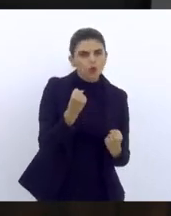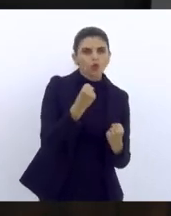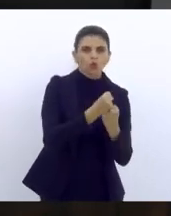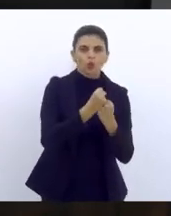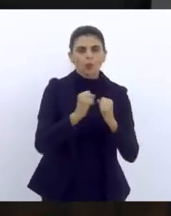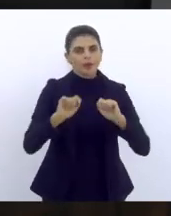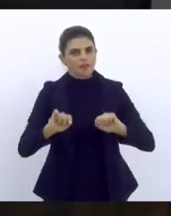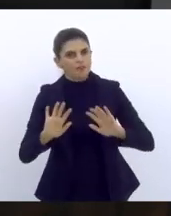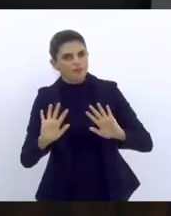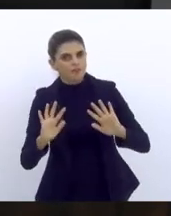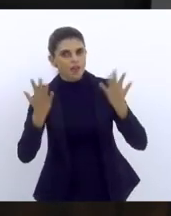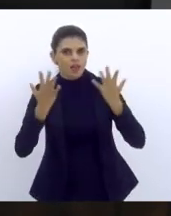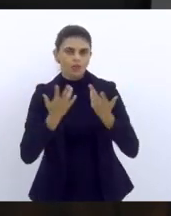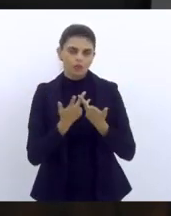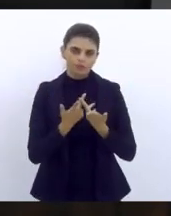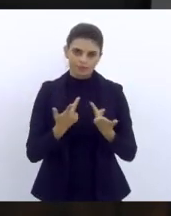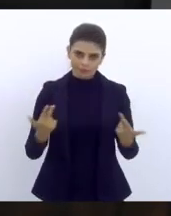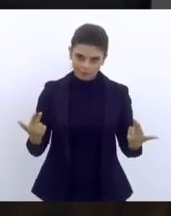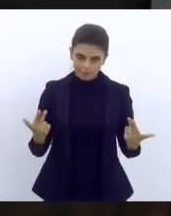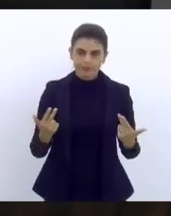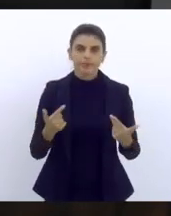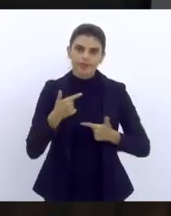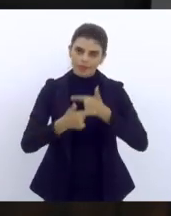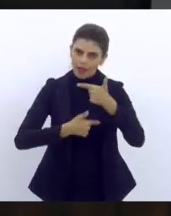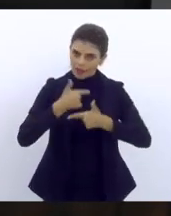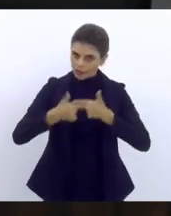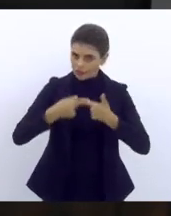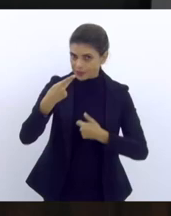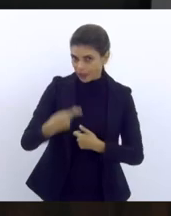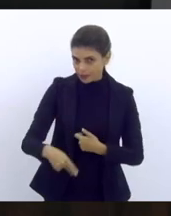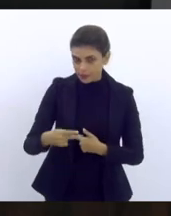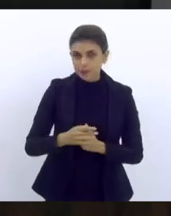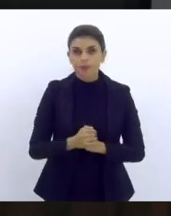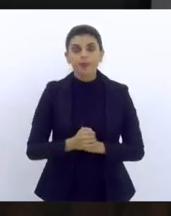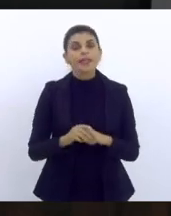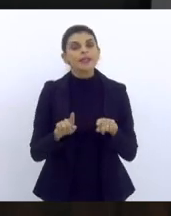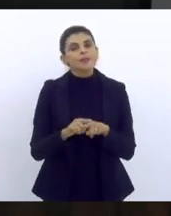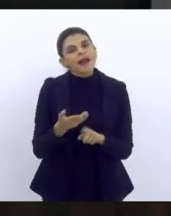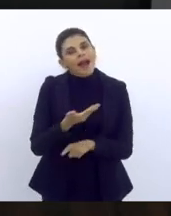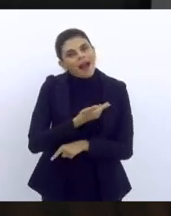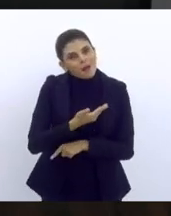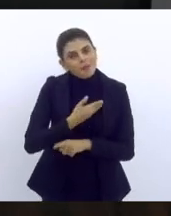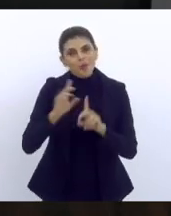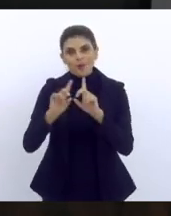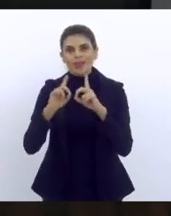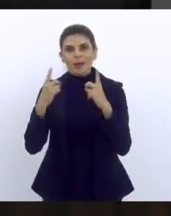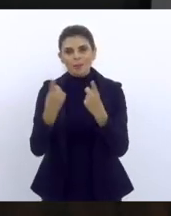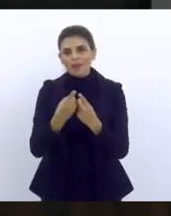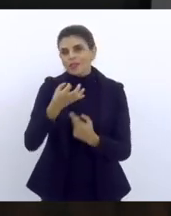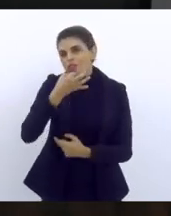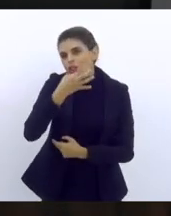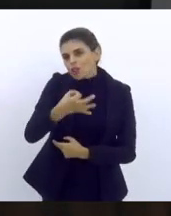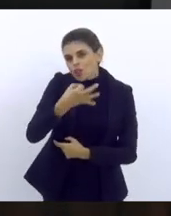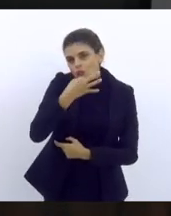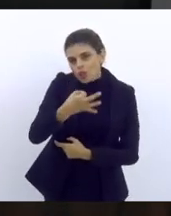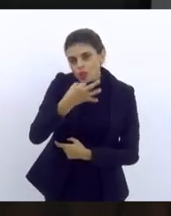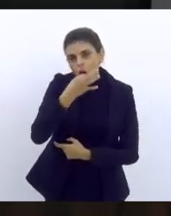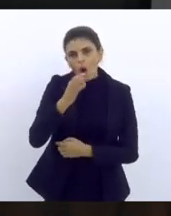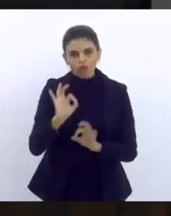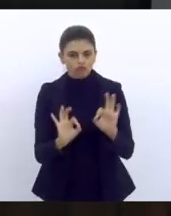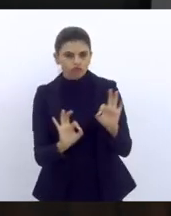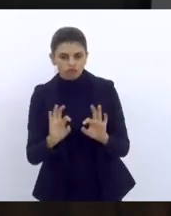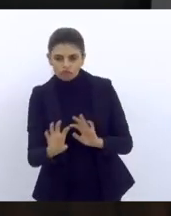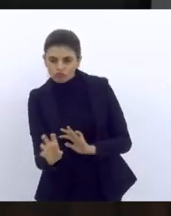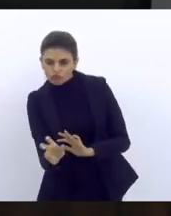eventos e as atividades desta casa. Aos nossos amigos do Departamento do Som, que nos permite